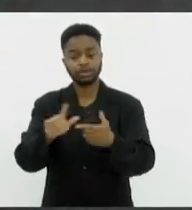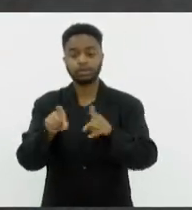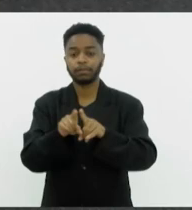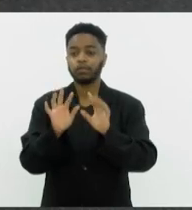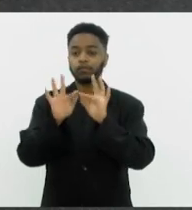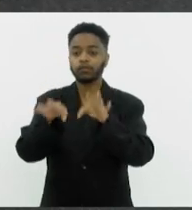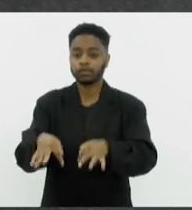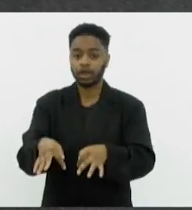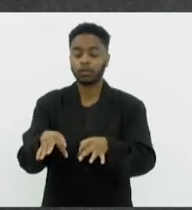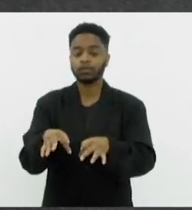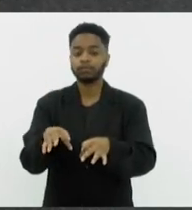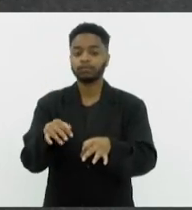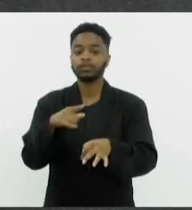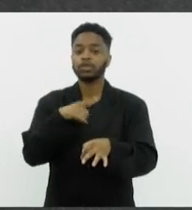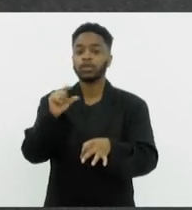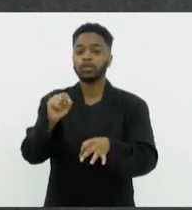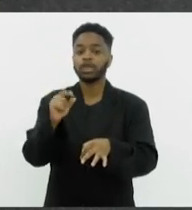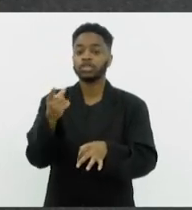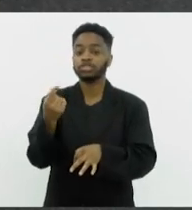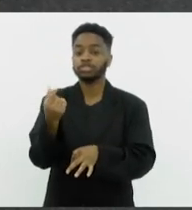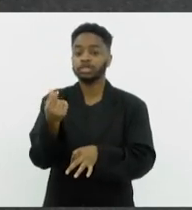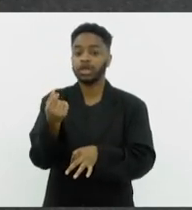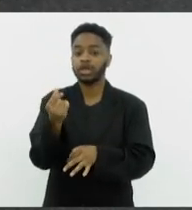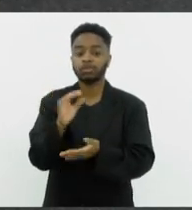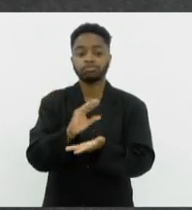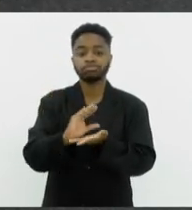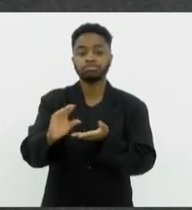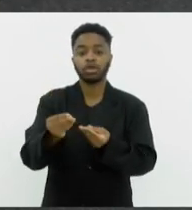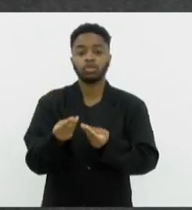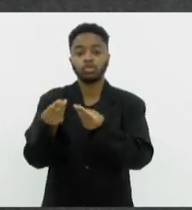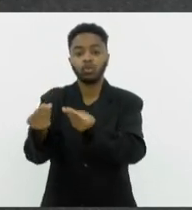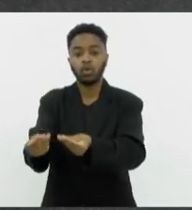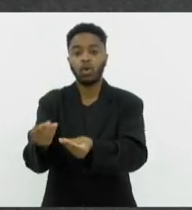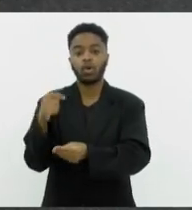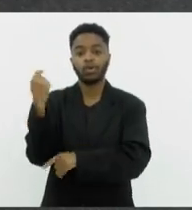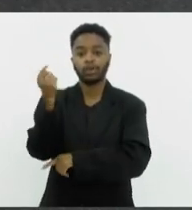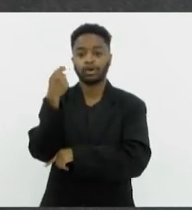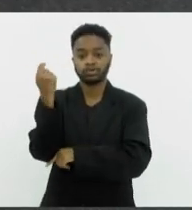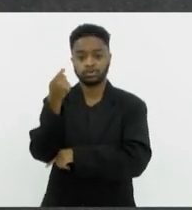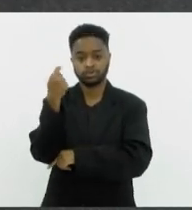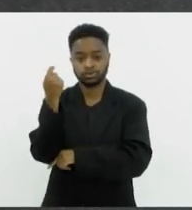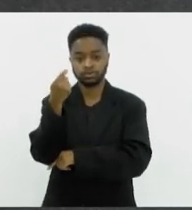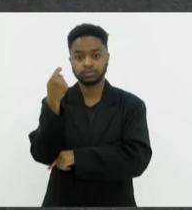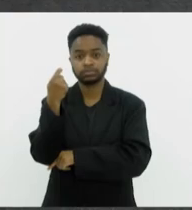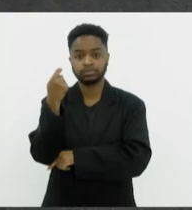final ainda pegou um pedaço do cachê e doou para o Rio Grande do Sul.